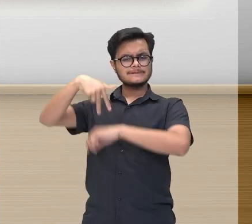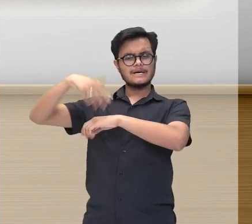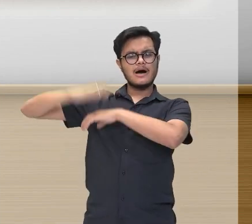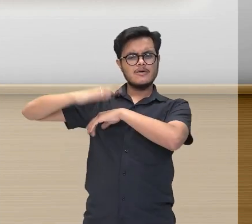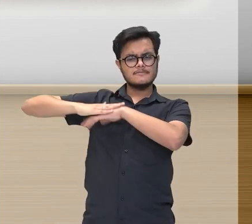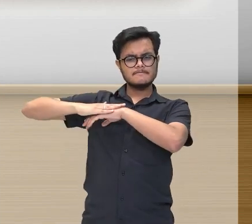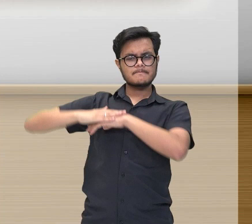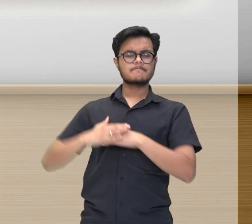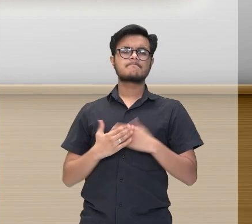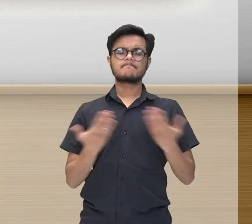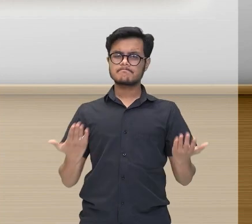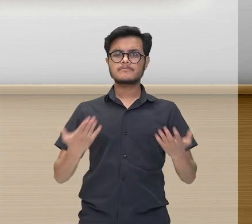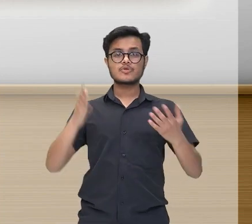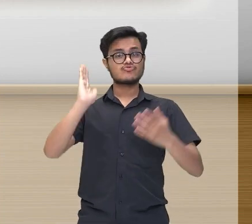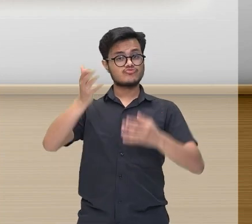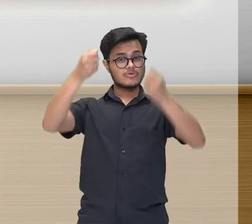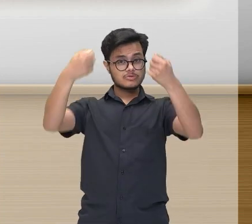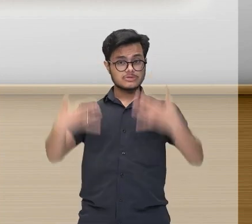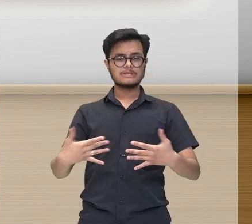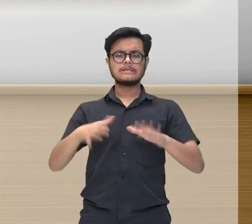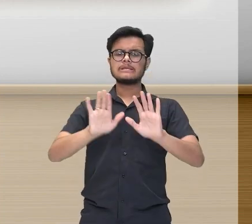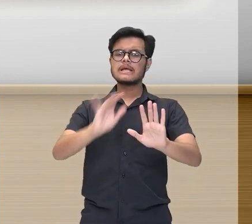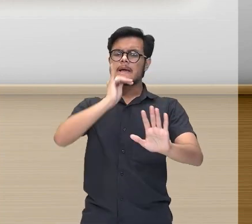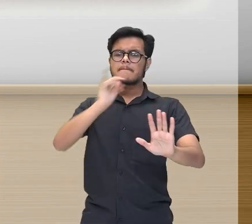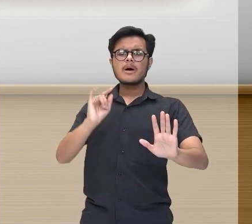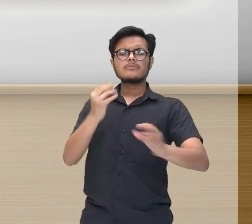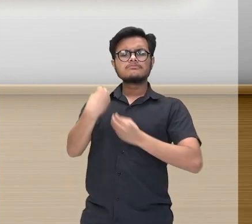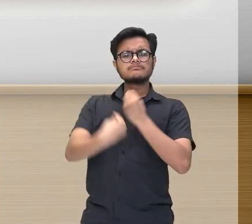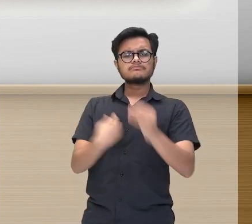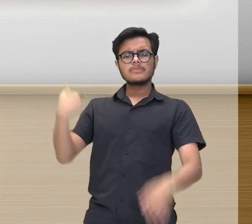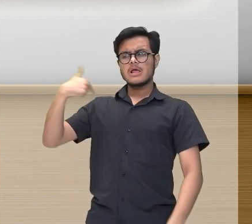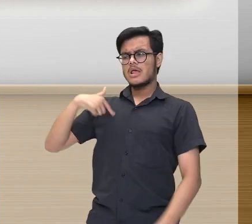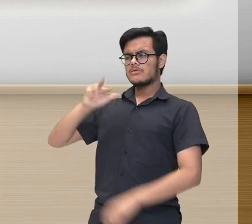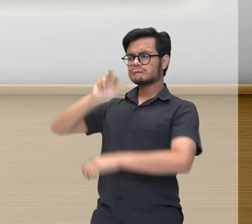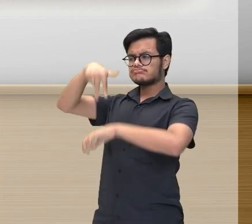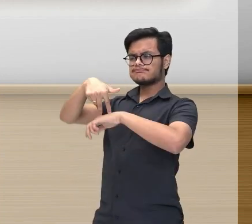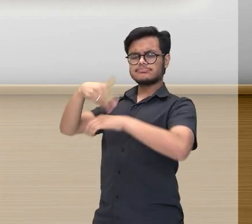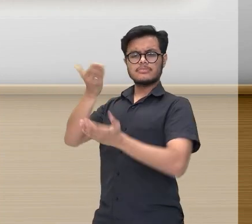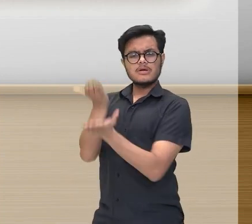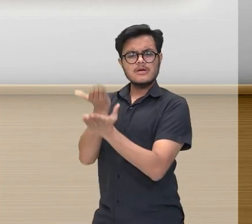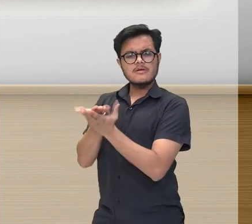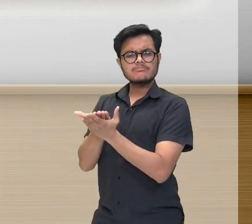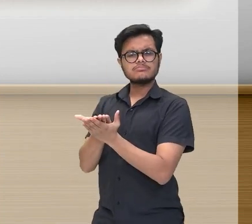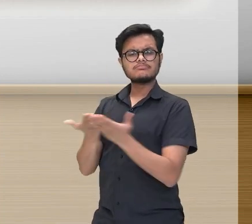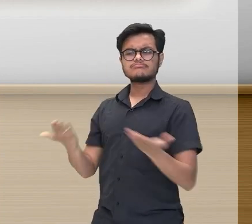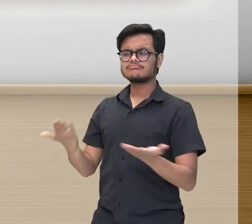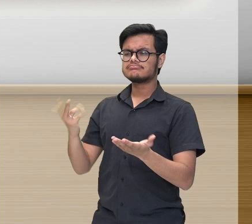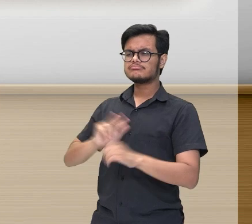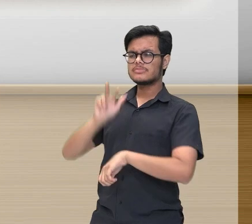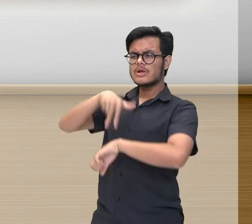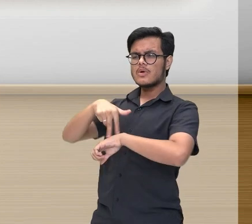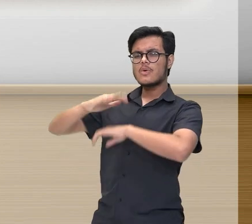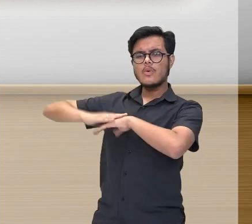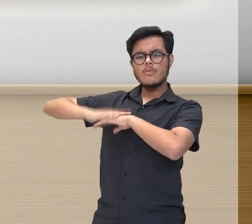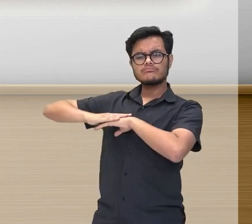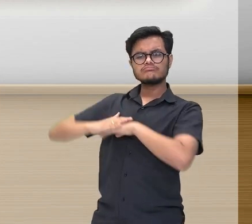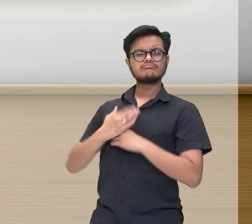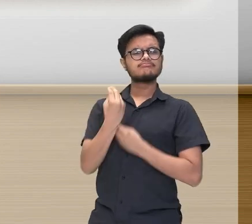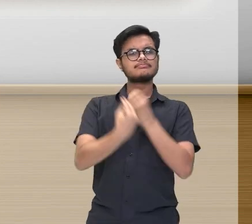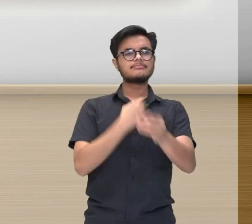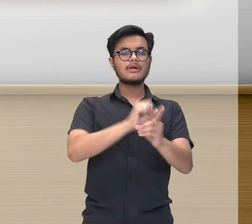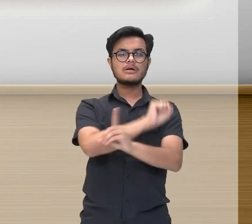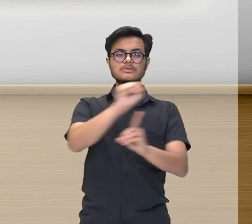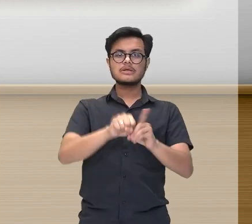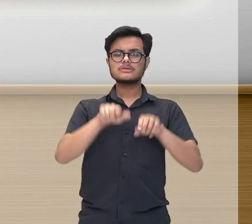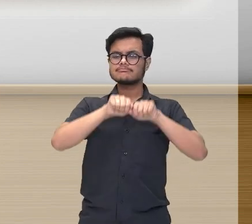estudantil. Acabei de falar para vocês, quando é que eu me torno um protagonista, né? Dentro aí da minha sociedade, dentro